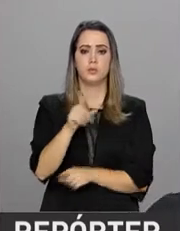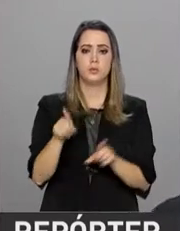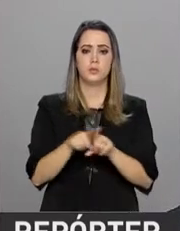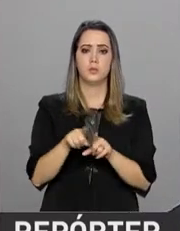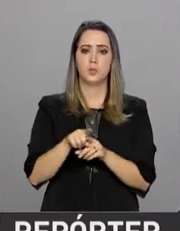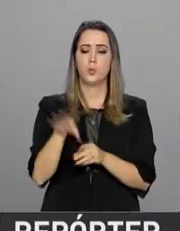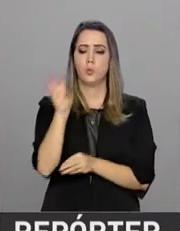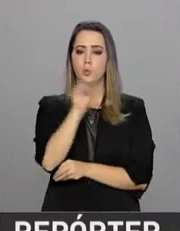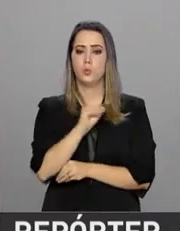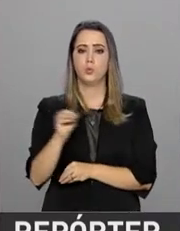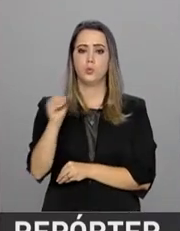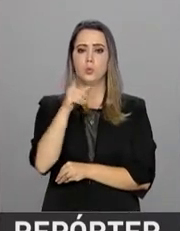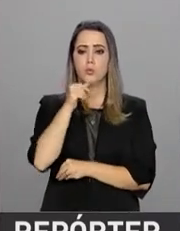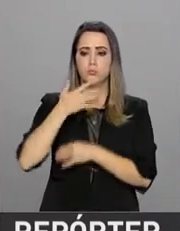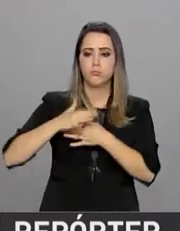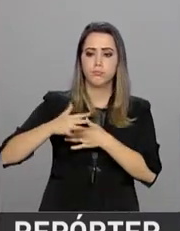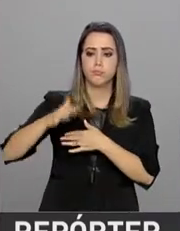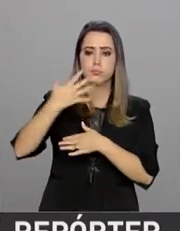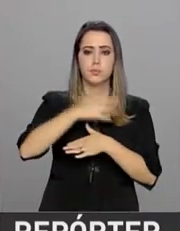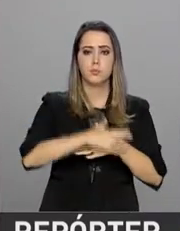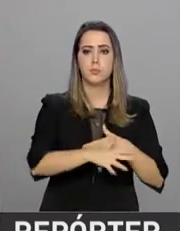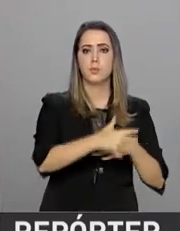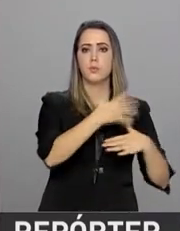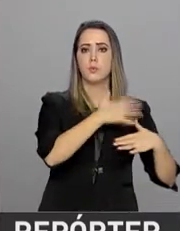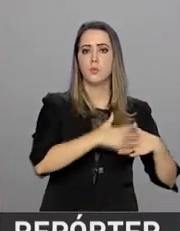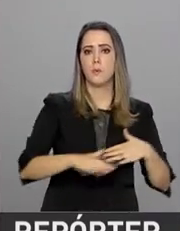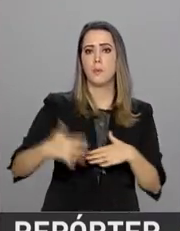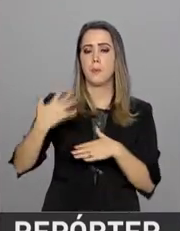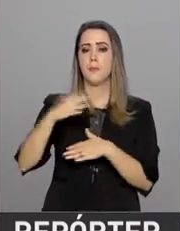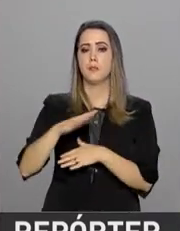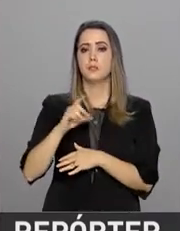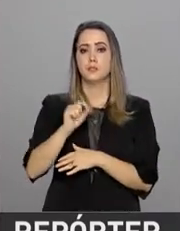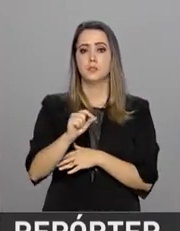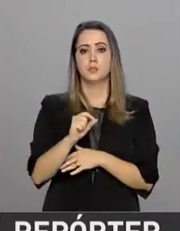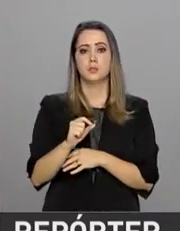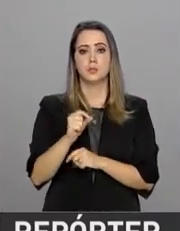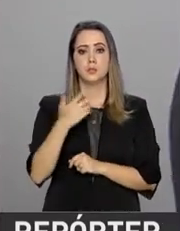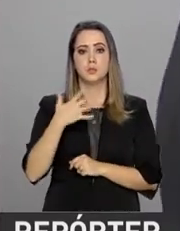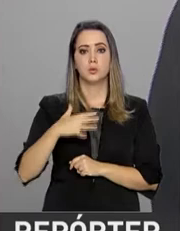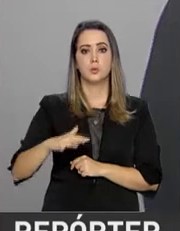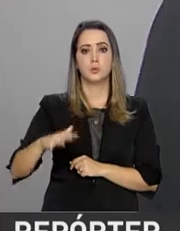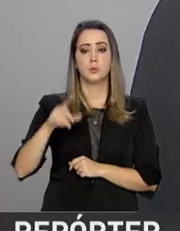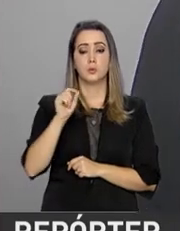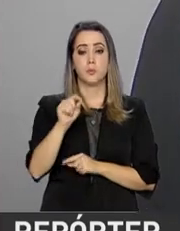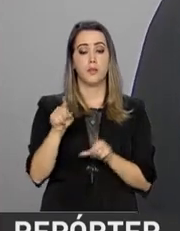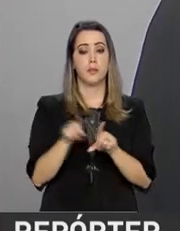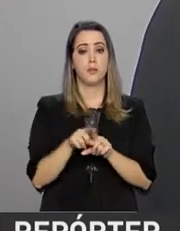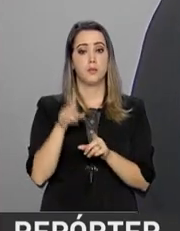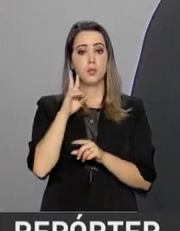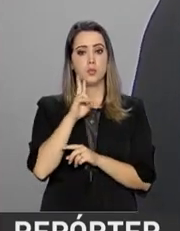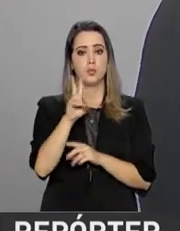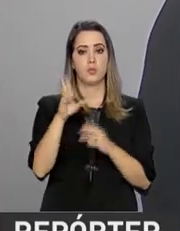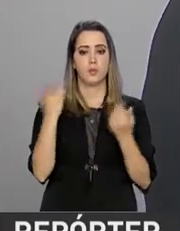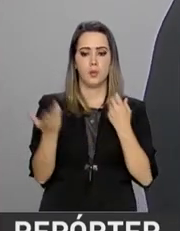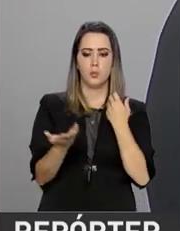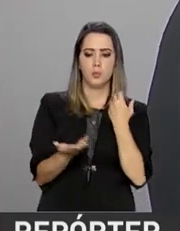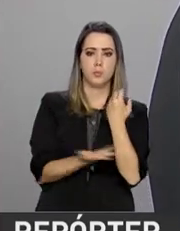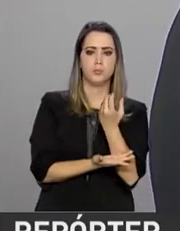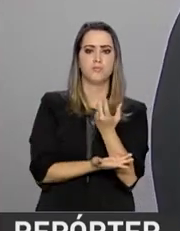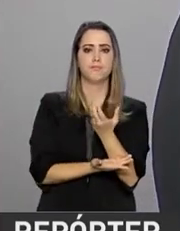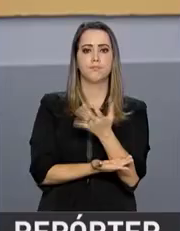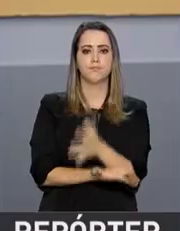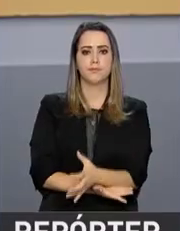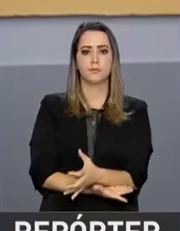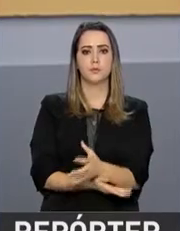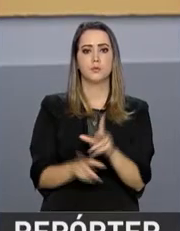da preservação do oceano, né, das águas marinhas. Então, e além do que, o desmatamento caiu enormemente,